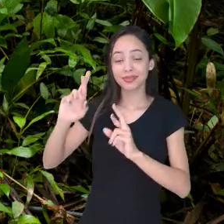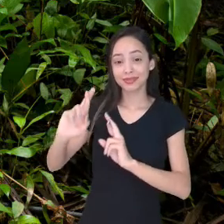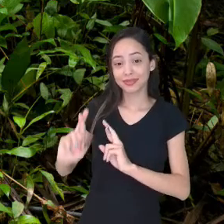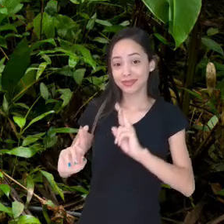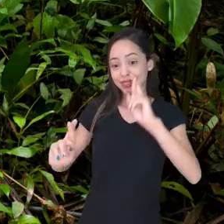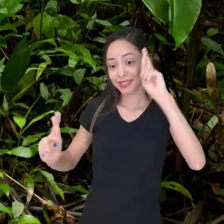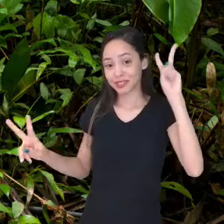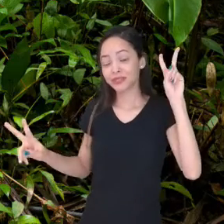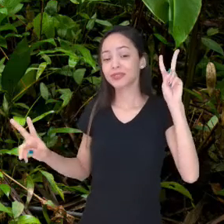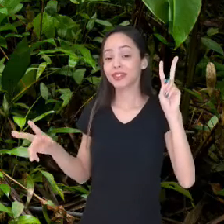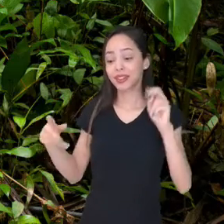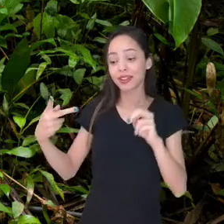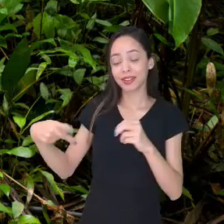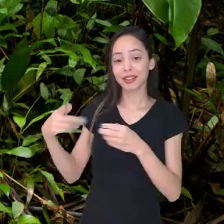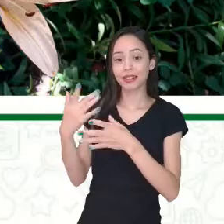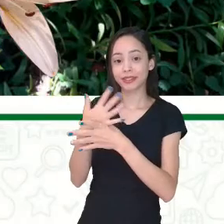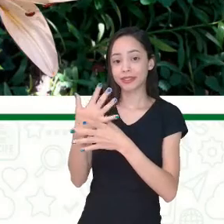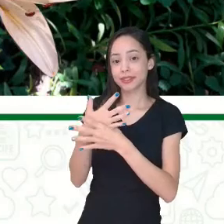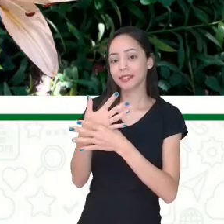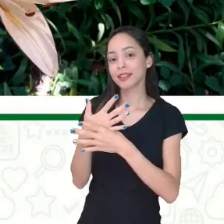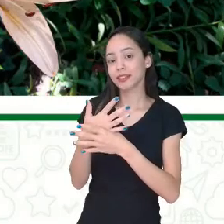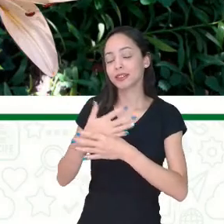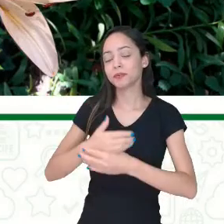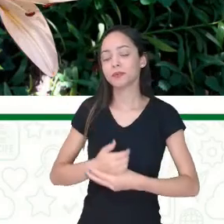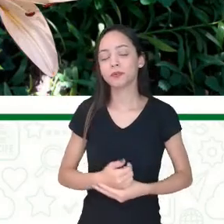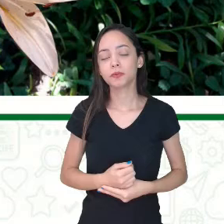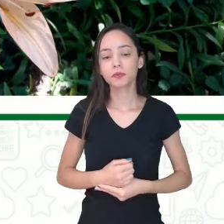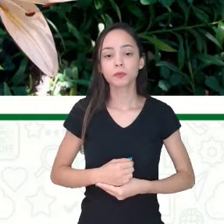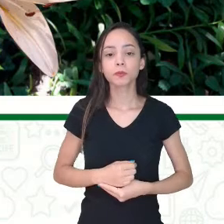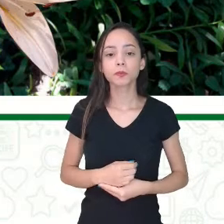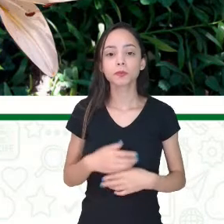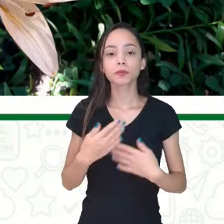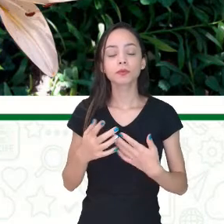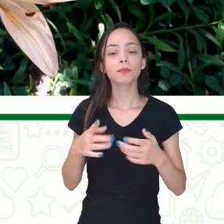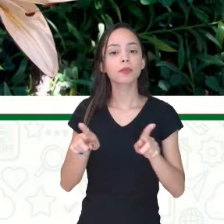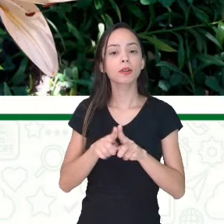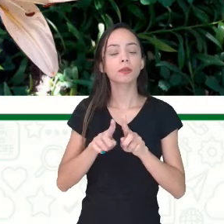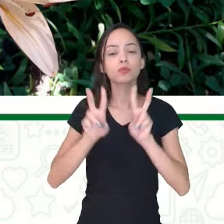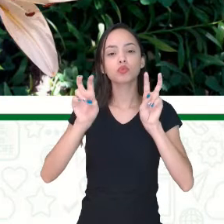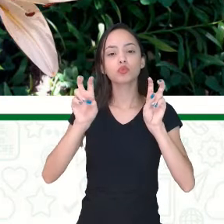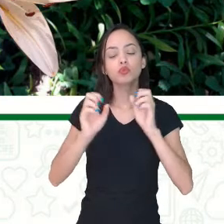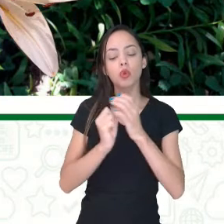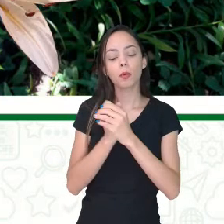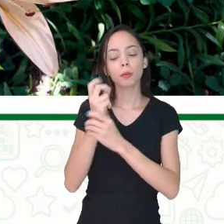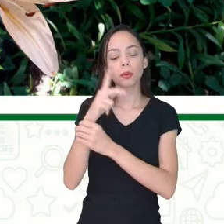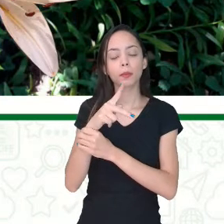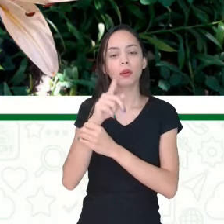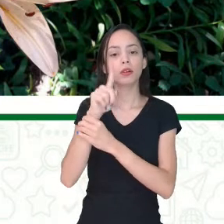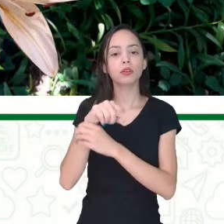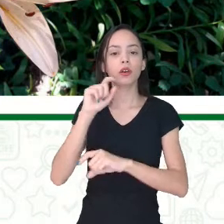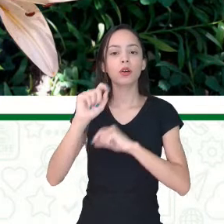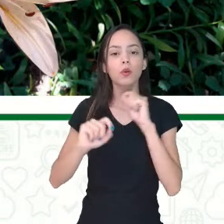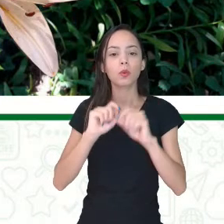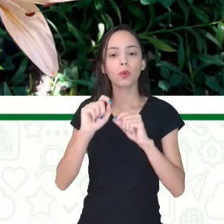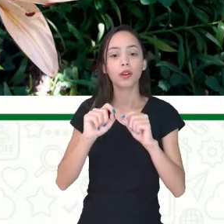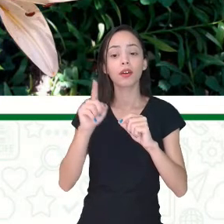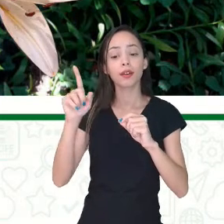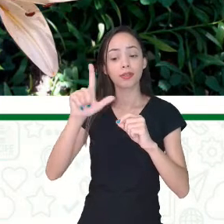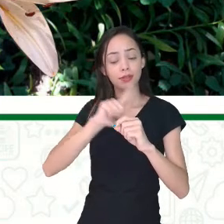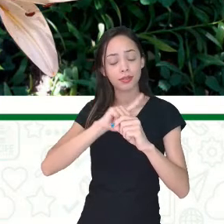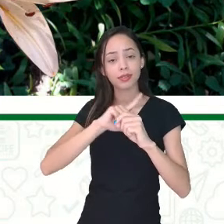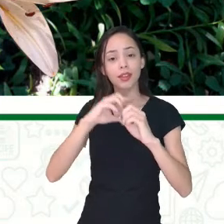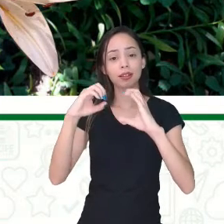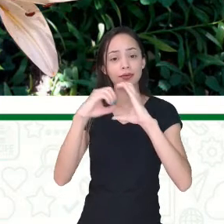do que tem aqui na cidade, por exemplo. Tá? Então, falar a respeito das plantas é falar que as plantas também têm células. Tá?